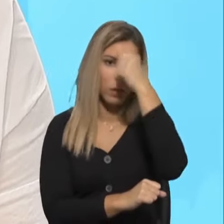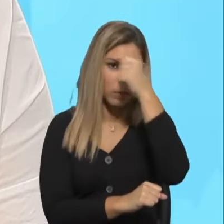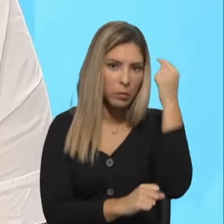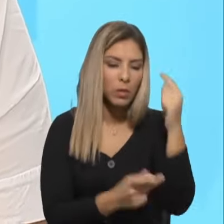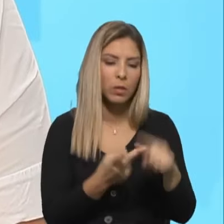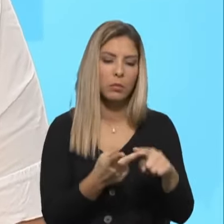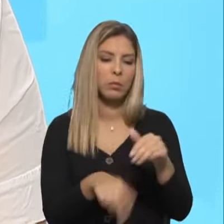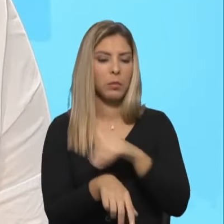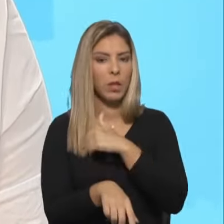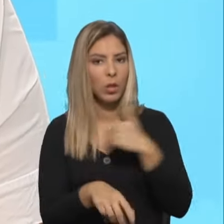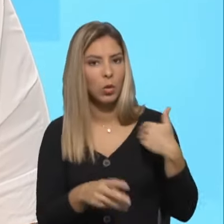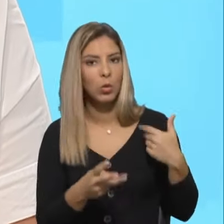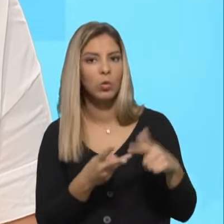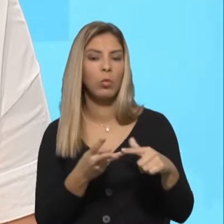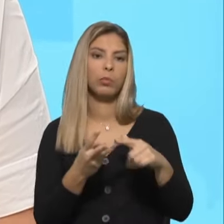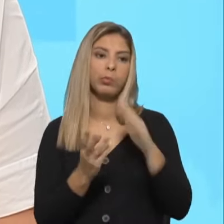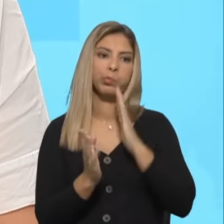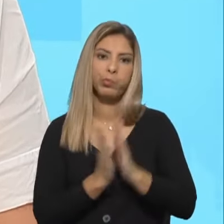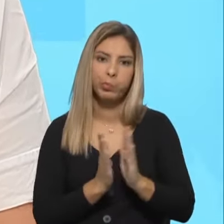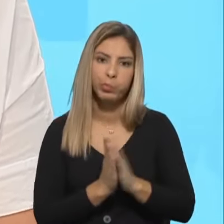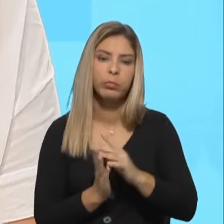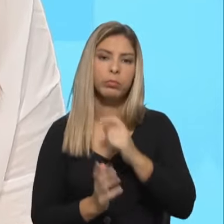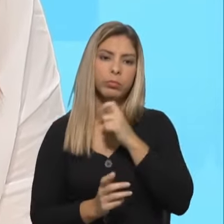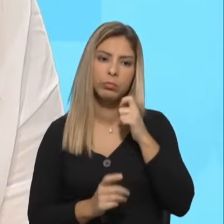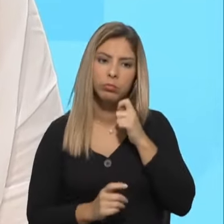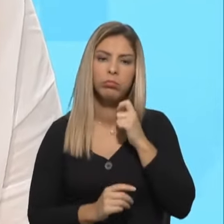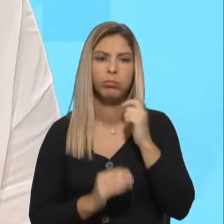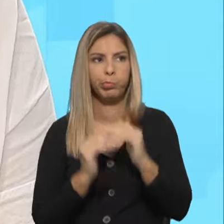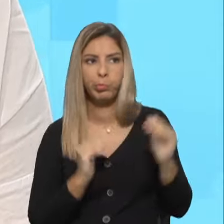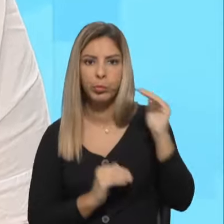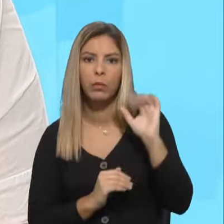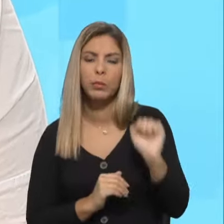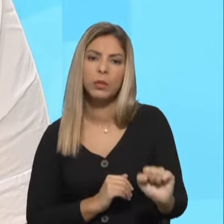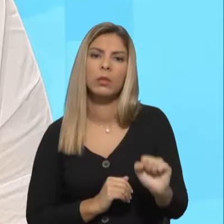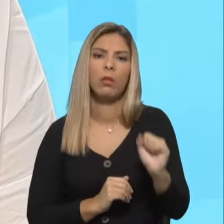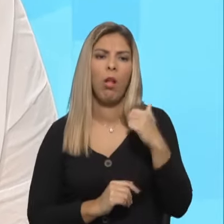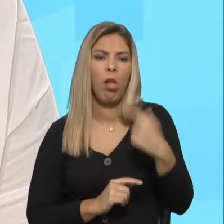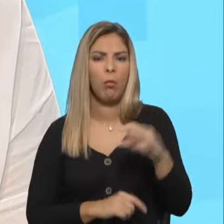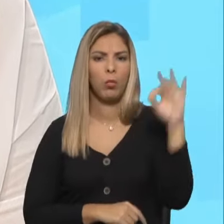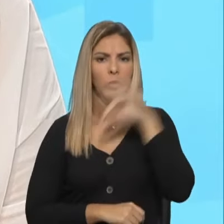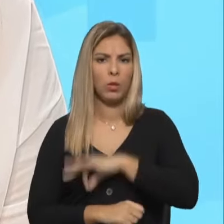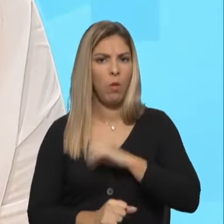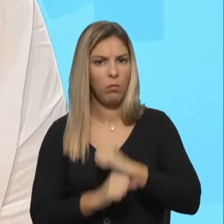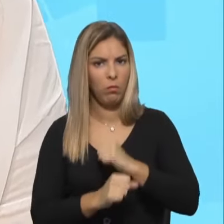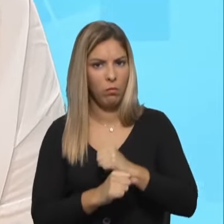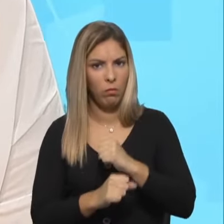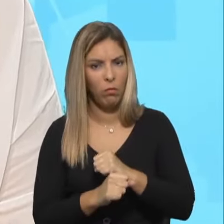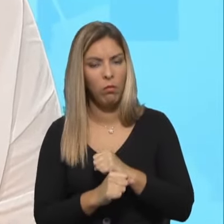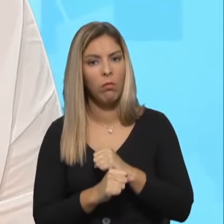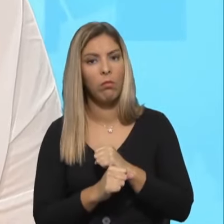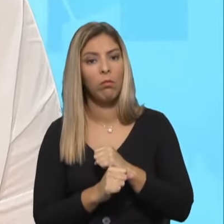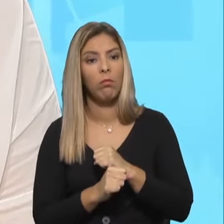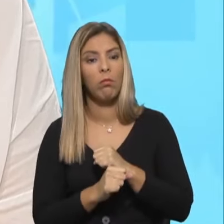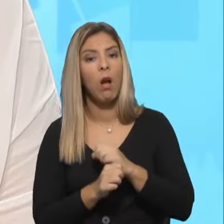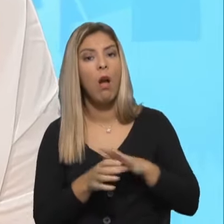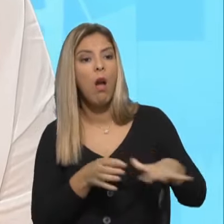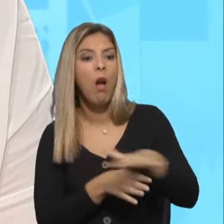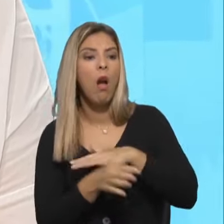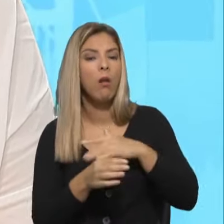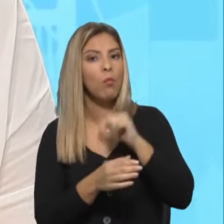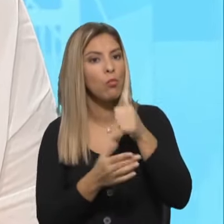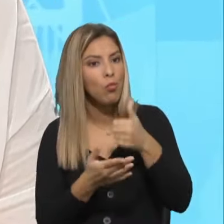médicos capões enfim todas as profissões que e acabam por eh trabalhar com com a área da morte